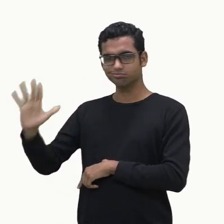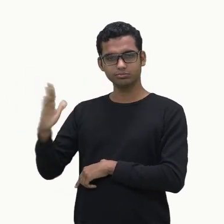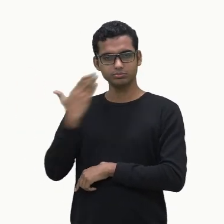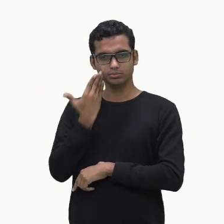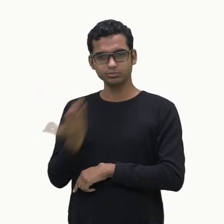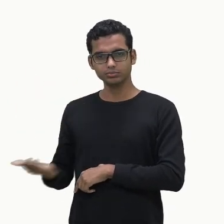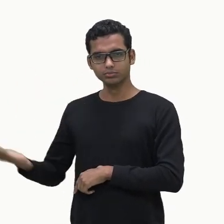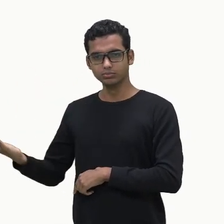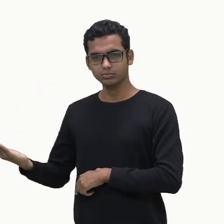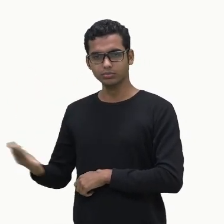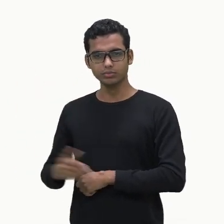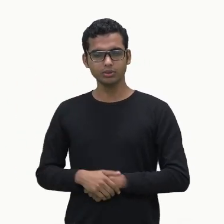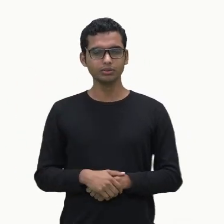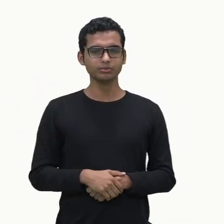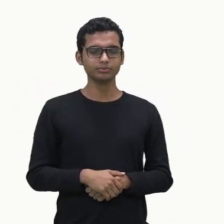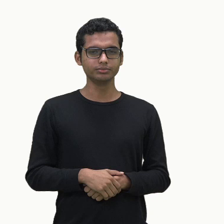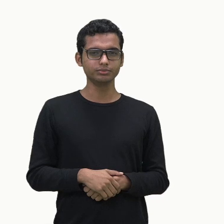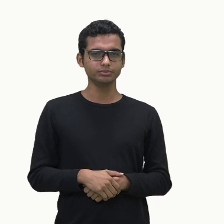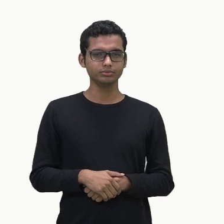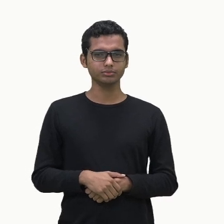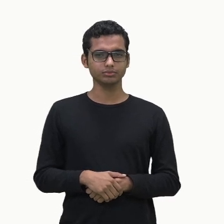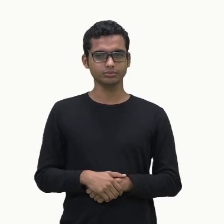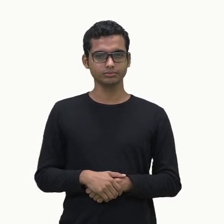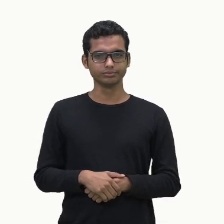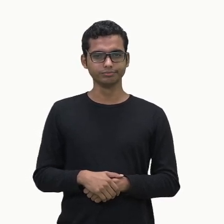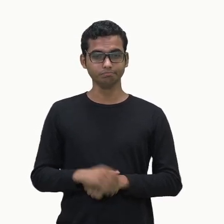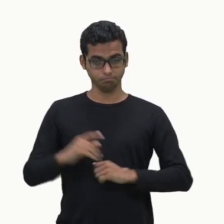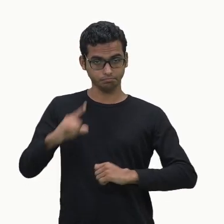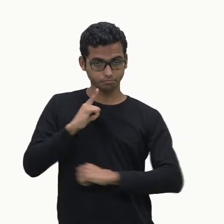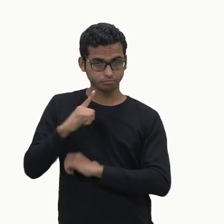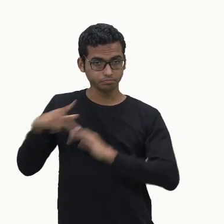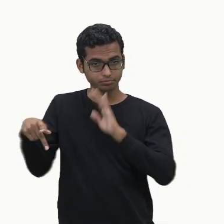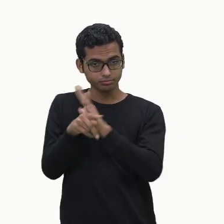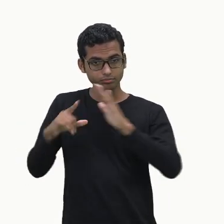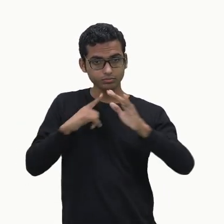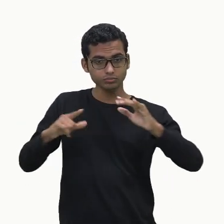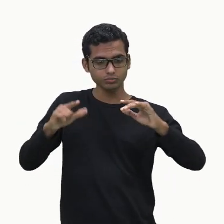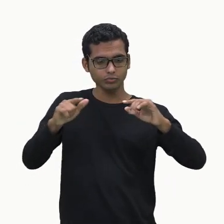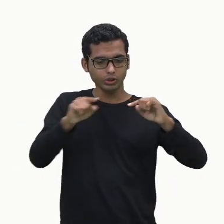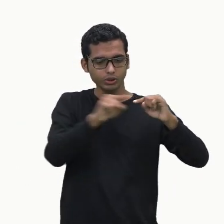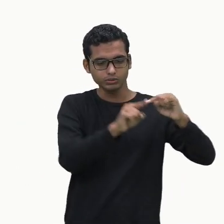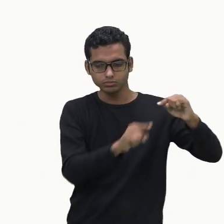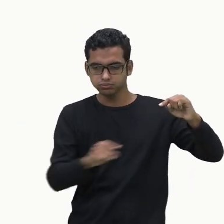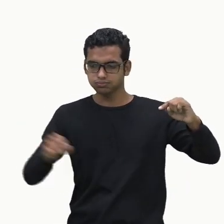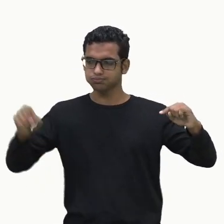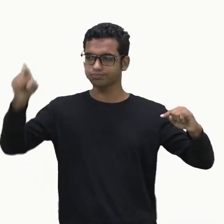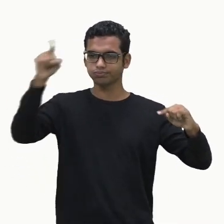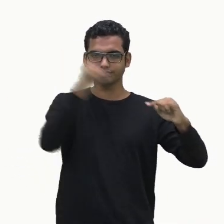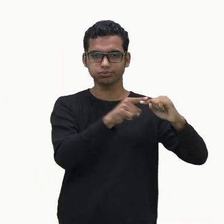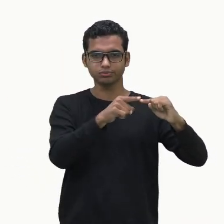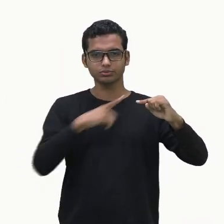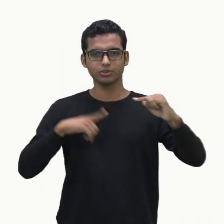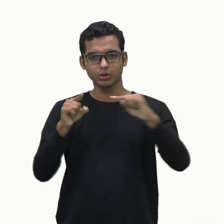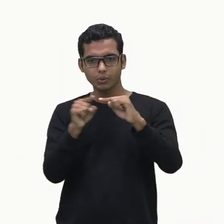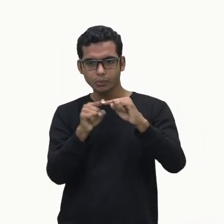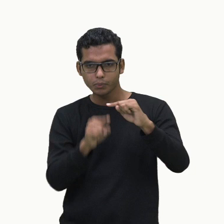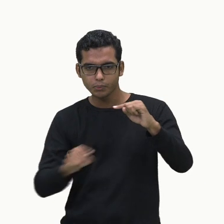Nós temos aí uma circunferência menor, chamada aí na nossa imagem de